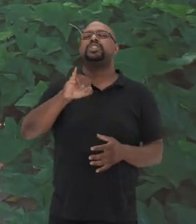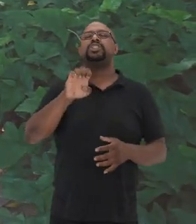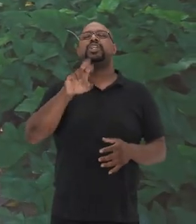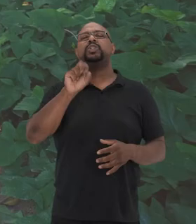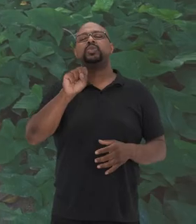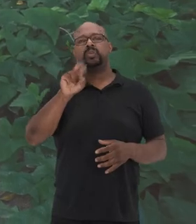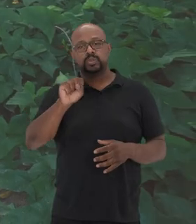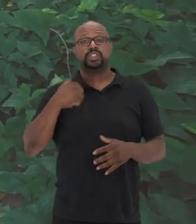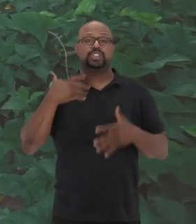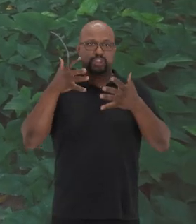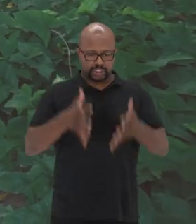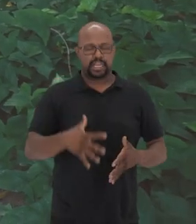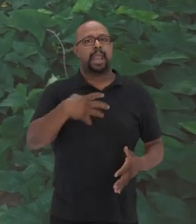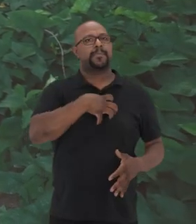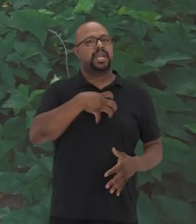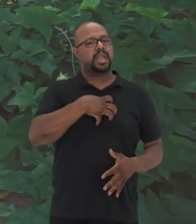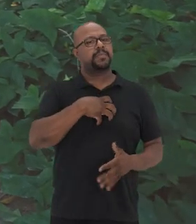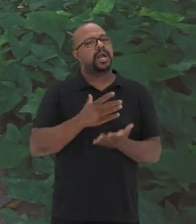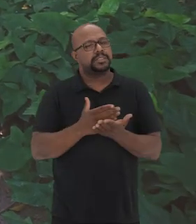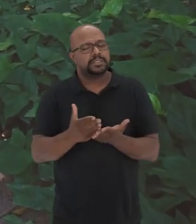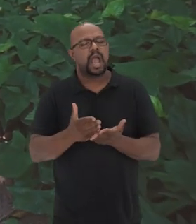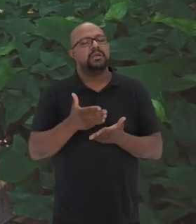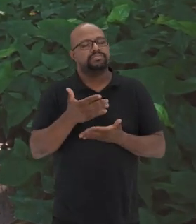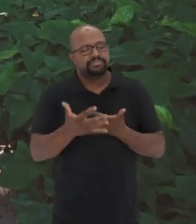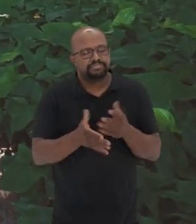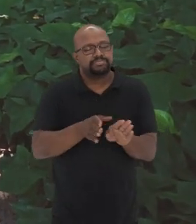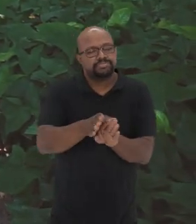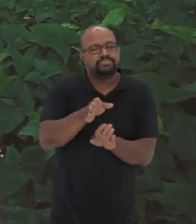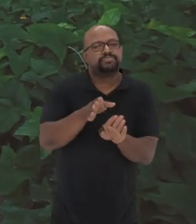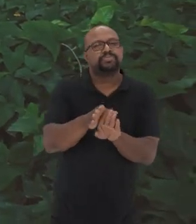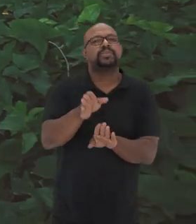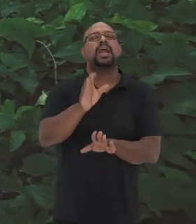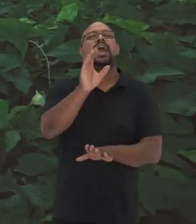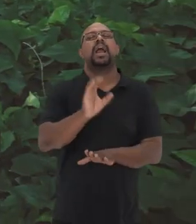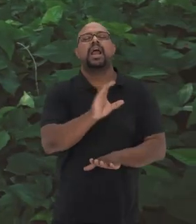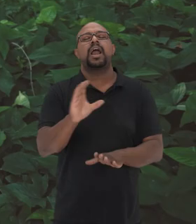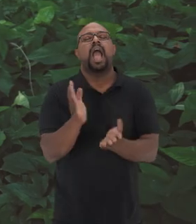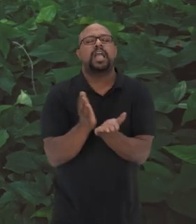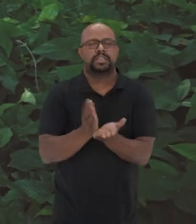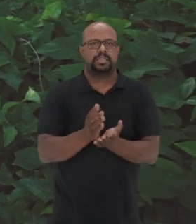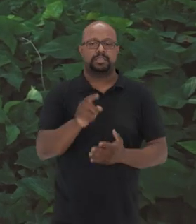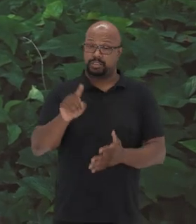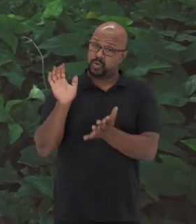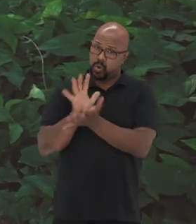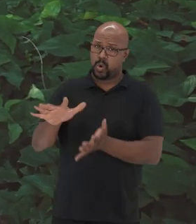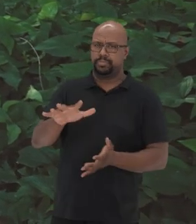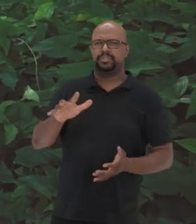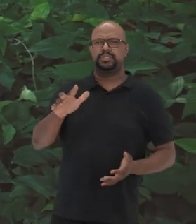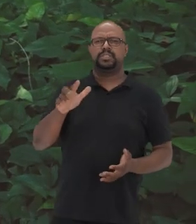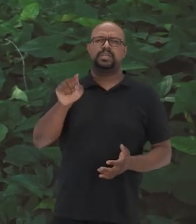à Bahia para iniciar o processo de catequização dos nativos esse grupo de religiosos sacerdote